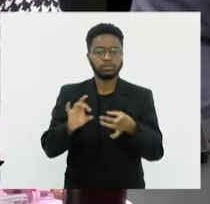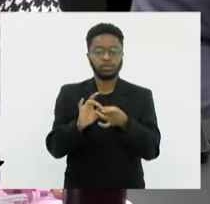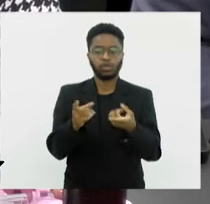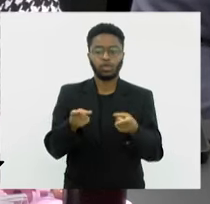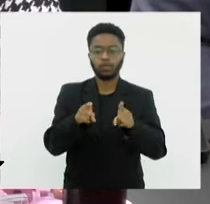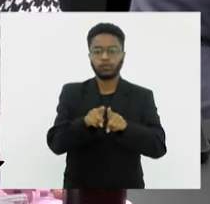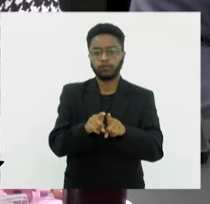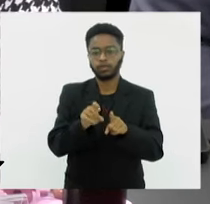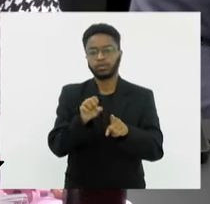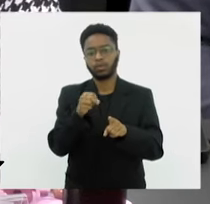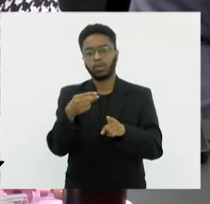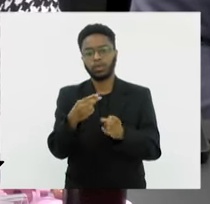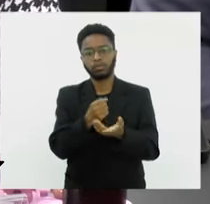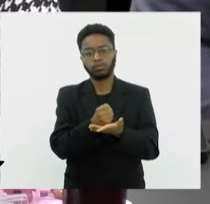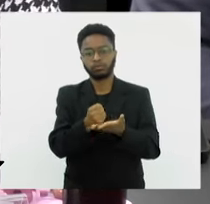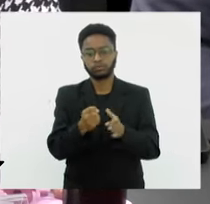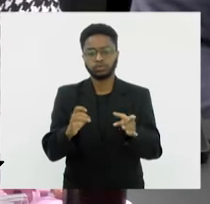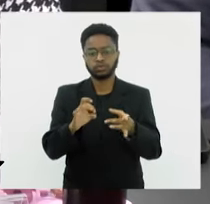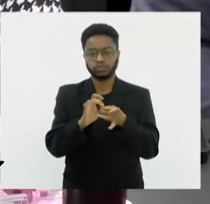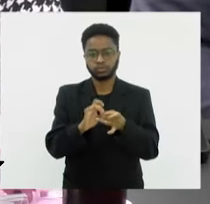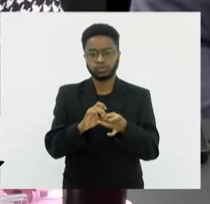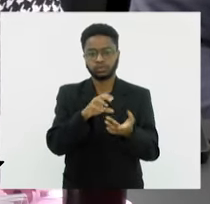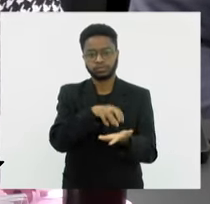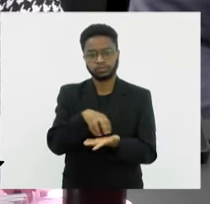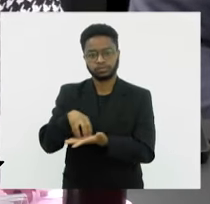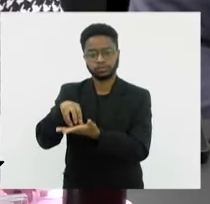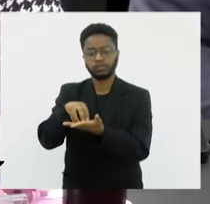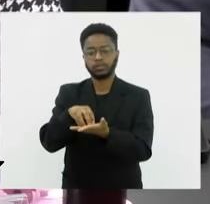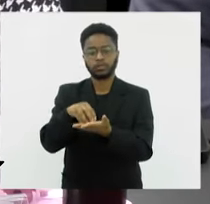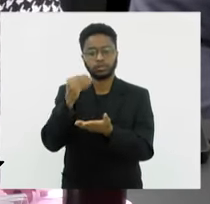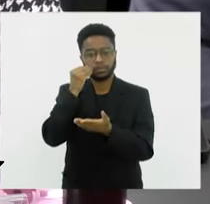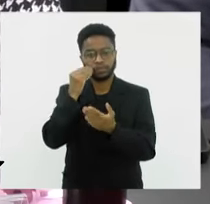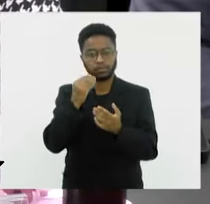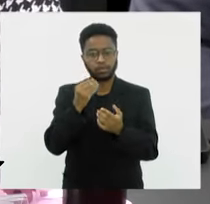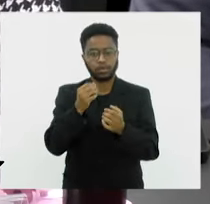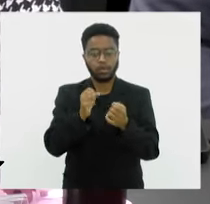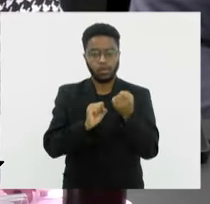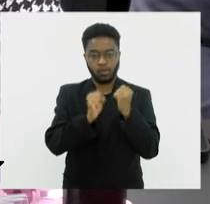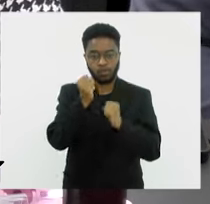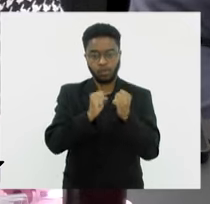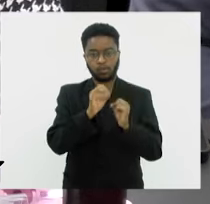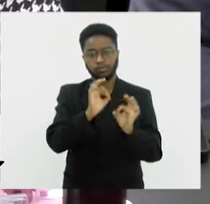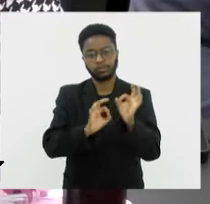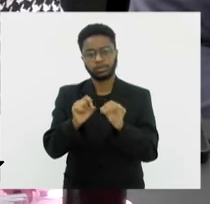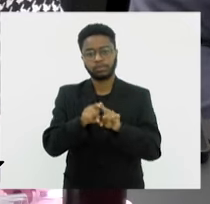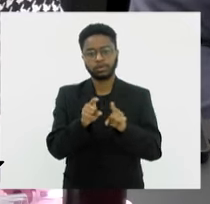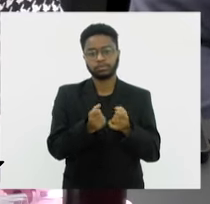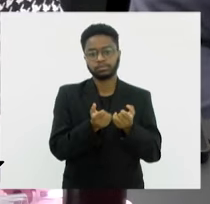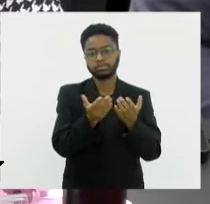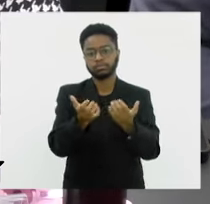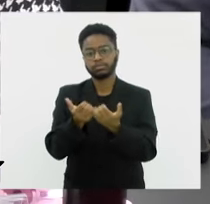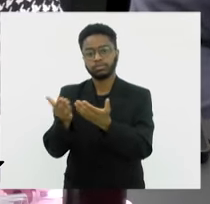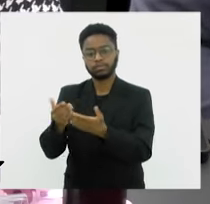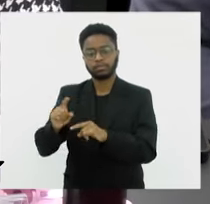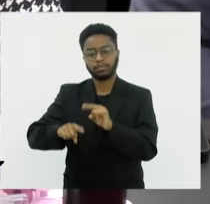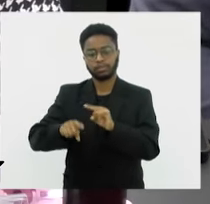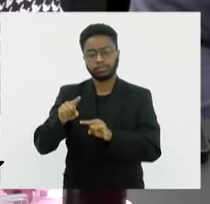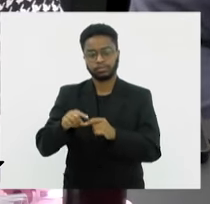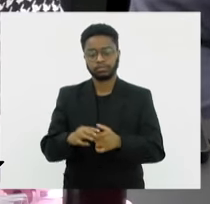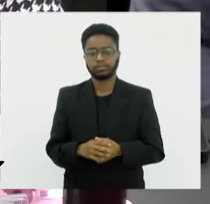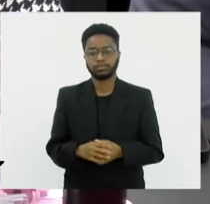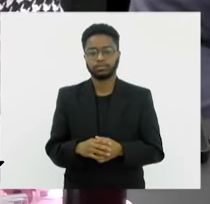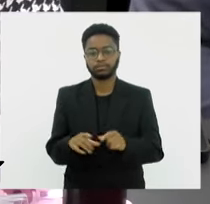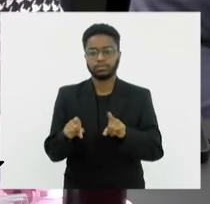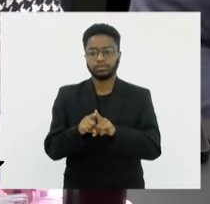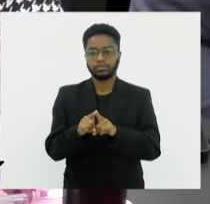convênios ou parcerias com entidades especializadas para a fabricação e distribuição das órteses, próteses ortopédicas e aparelhos locomotores, bem